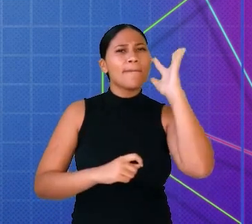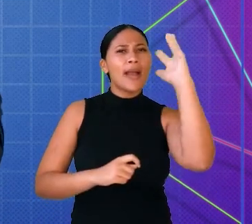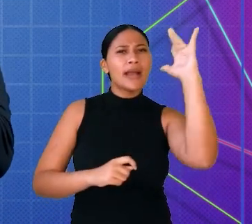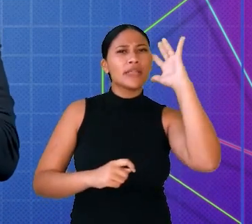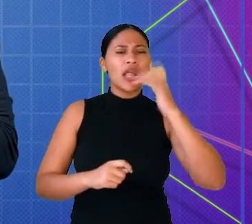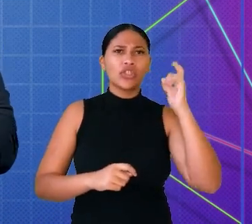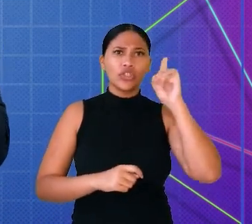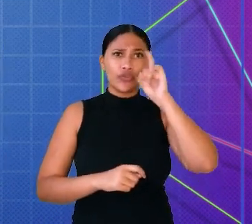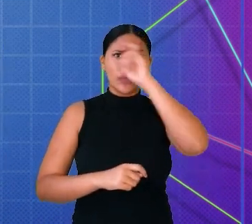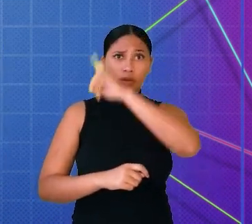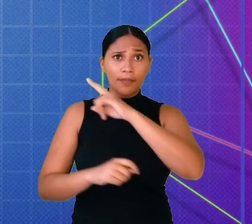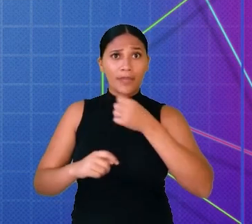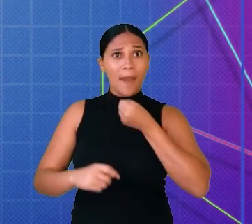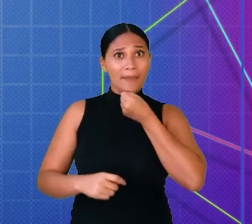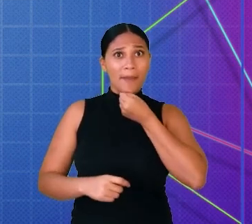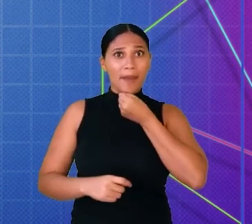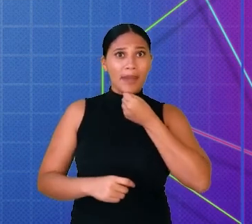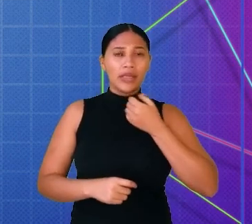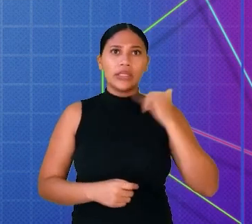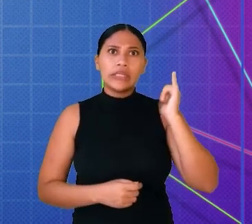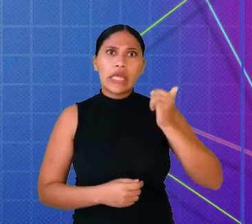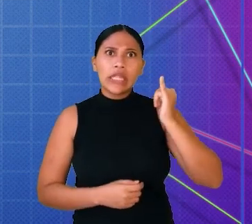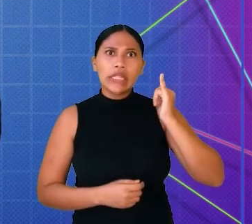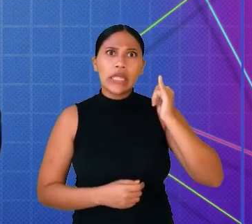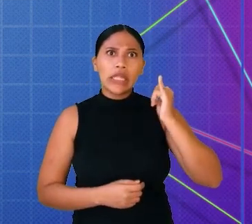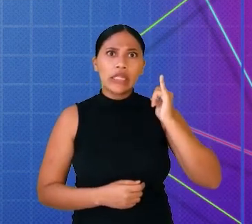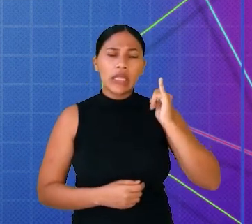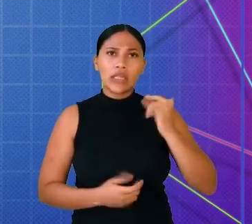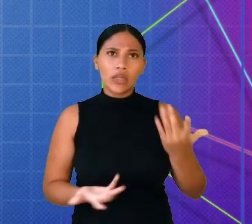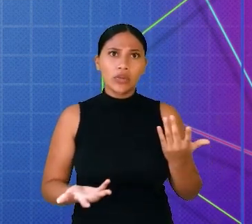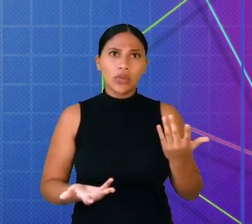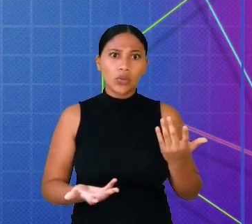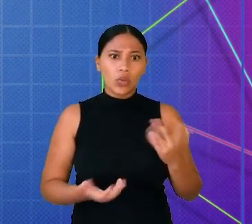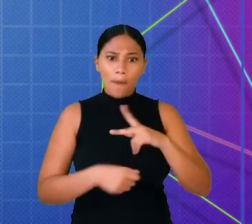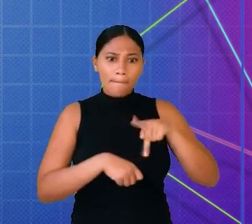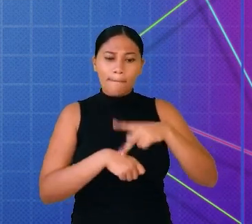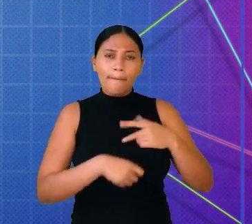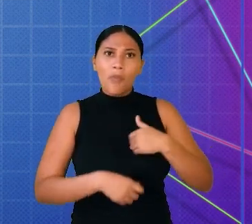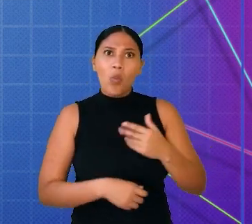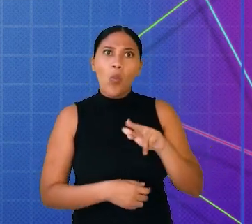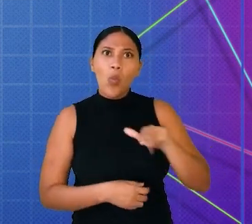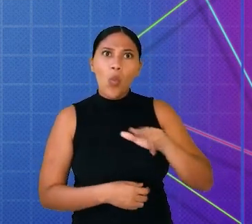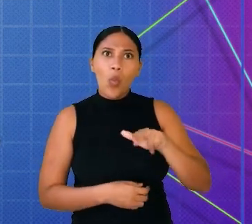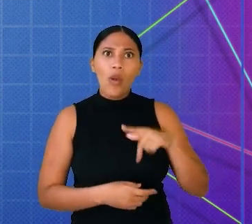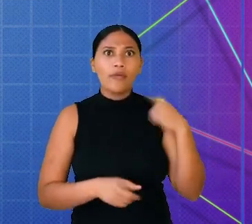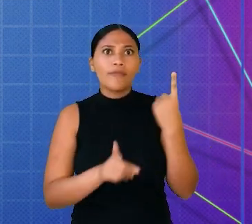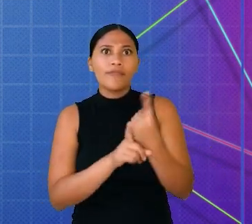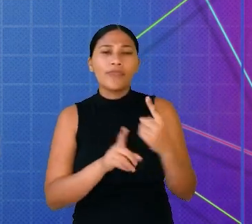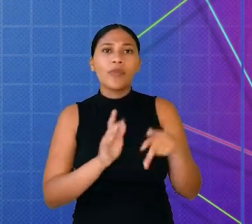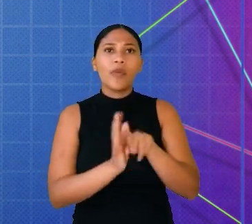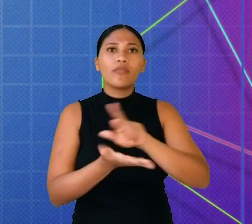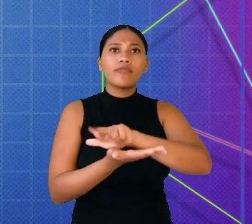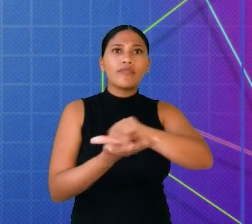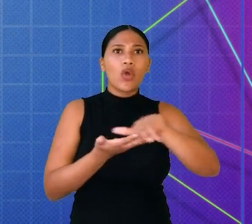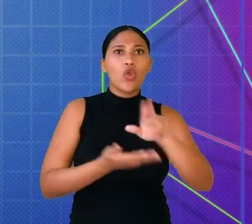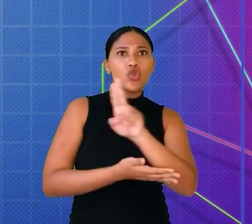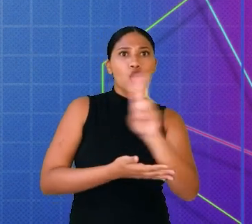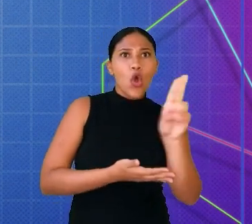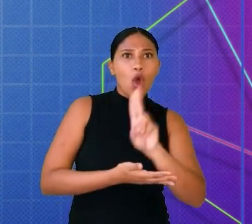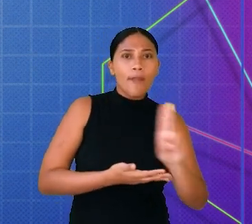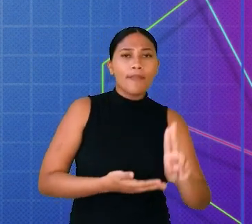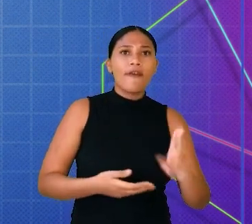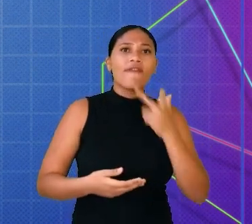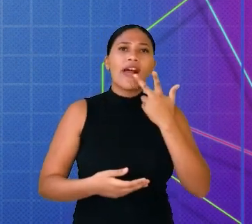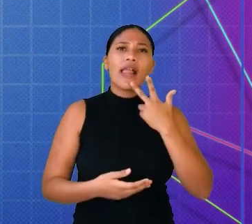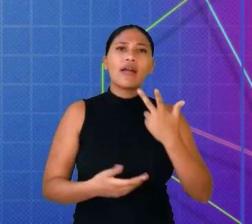Podemos imaginar que a dificuldade que é para um apresentador desses narrar todo um jogo que não seja do seu país, onde ele encontra uma grande diversidade de